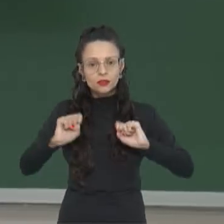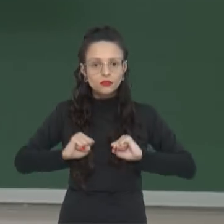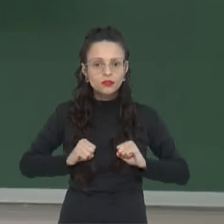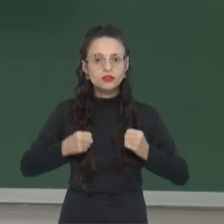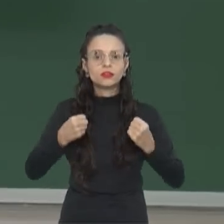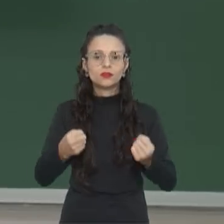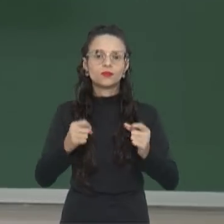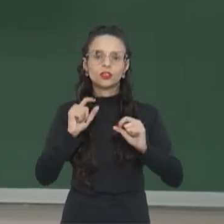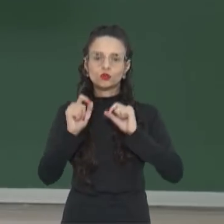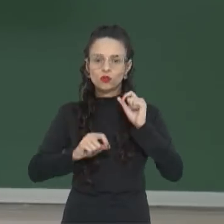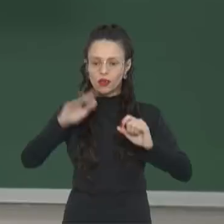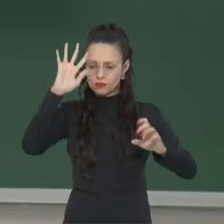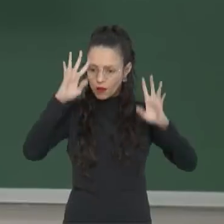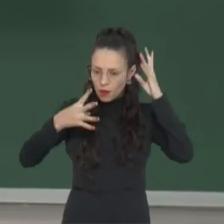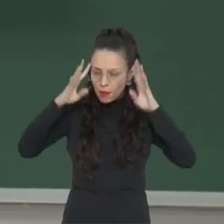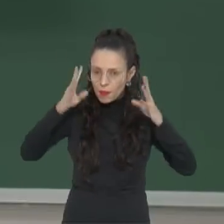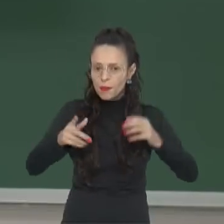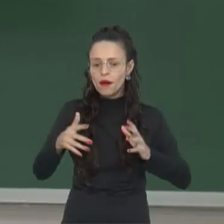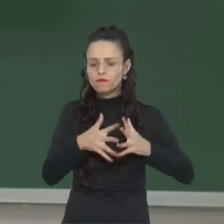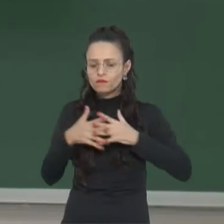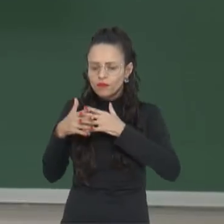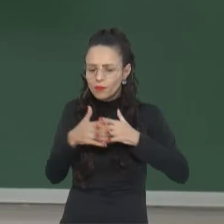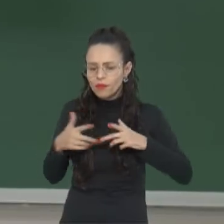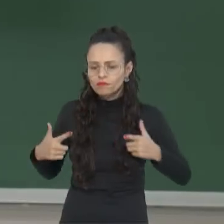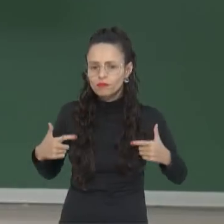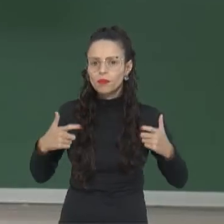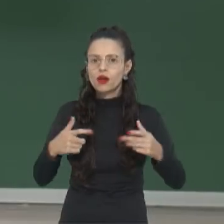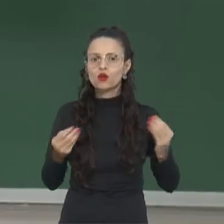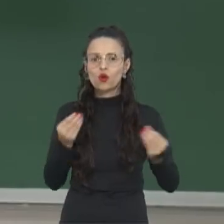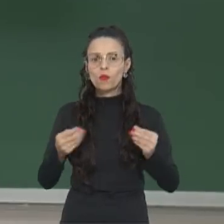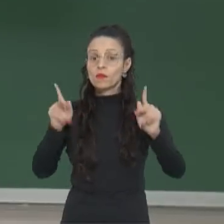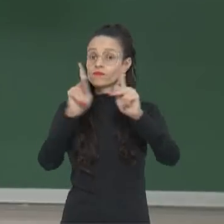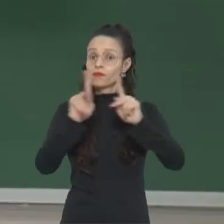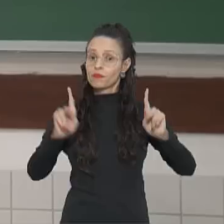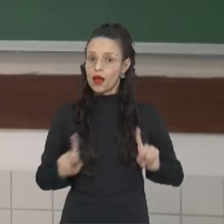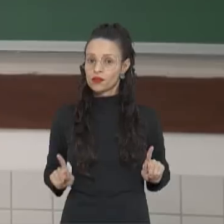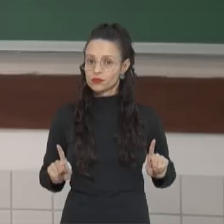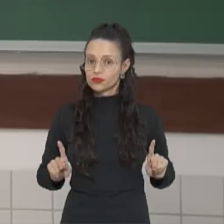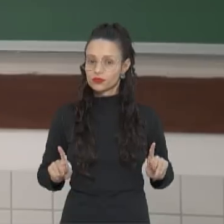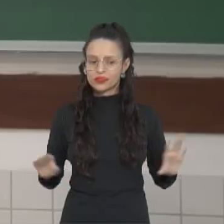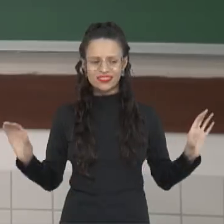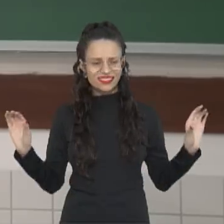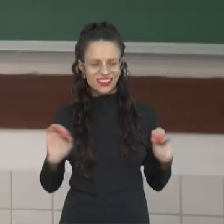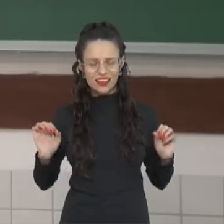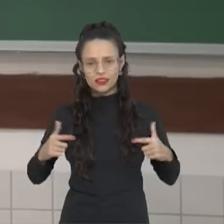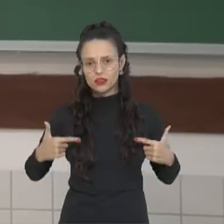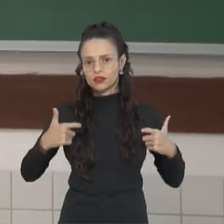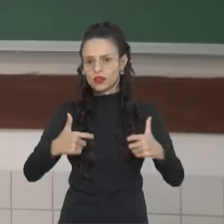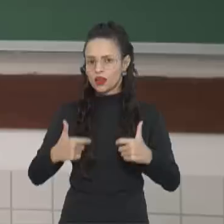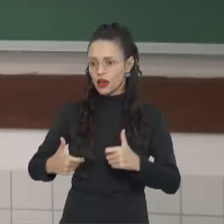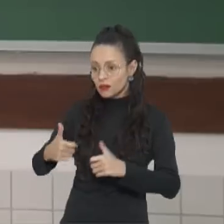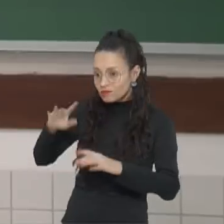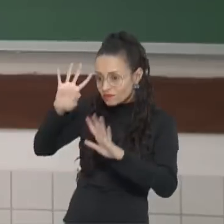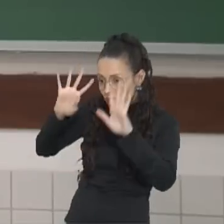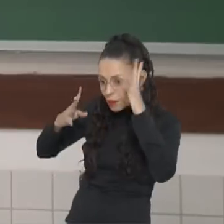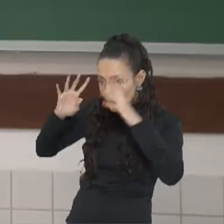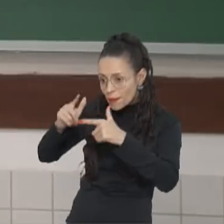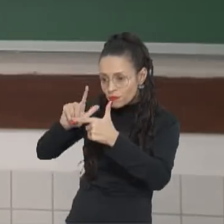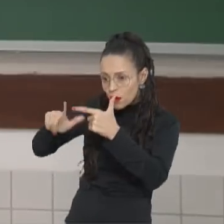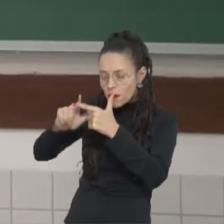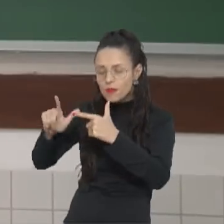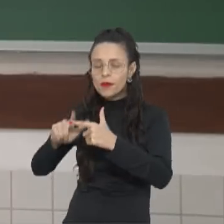da solução de conflitos internacionais por meios pacíficos, sem guerra para resolver novos